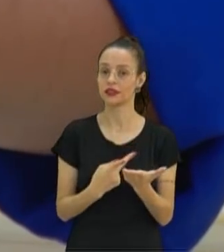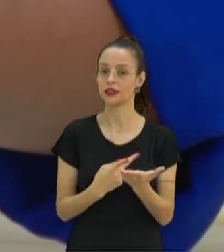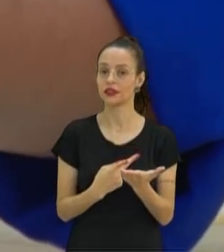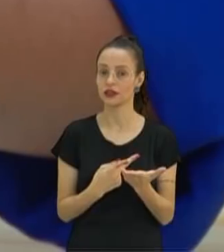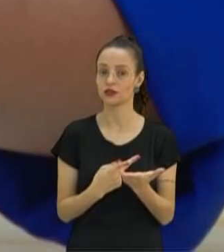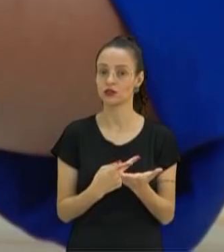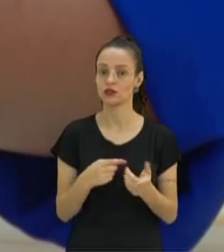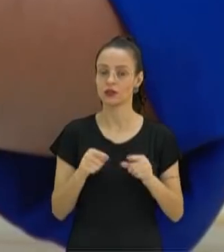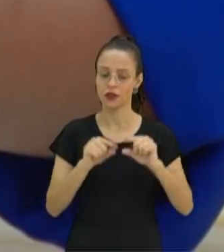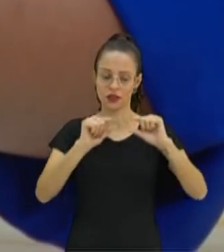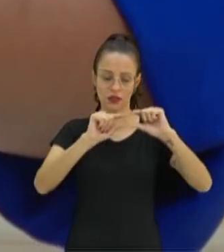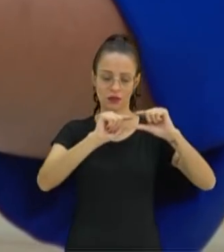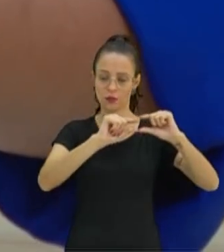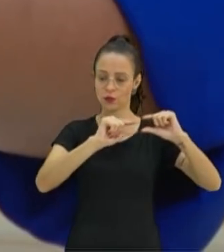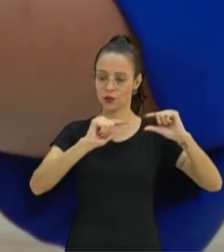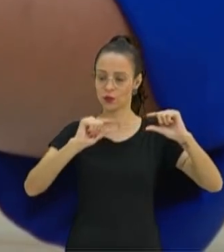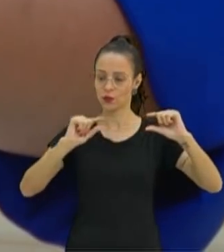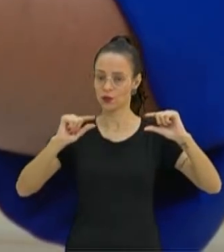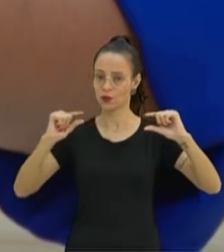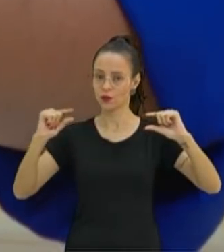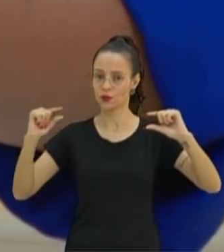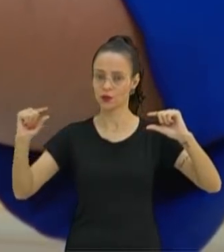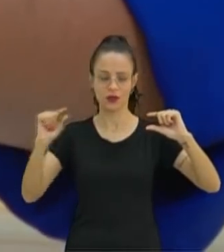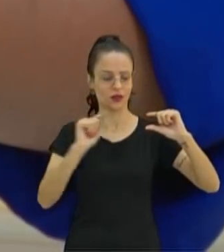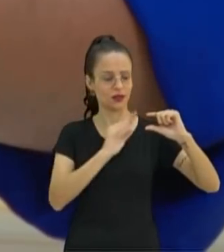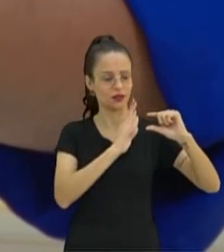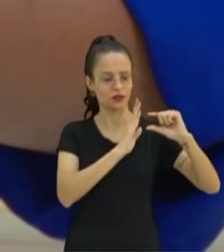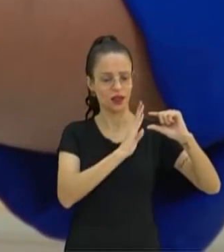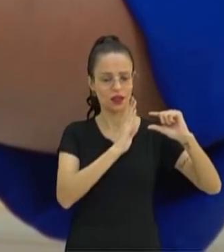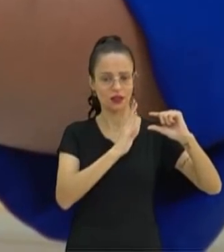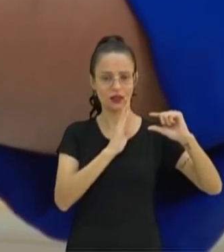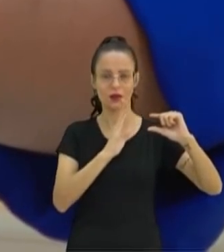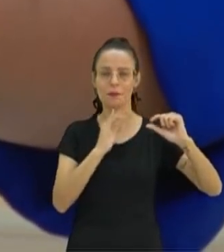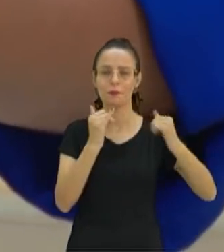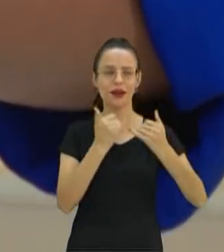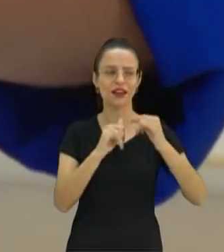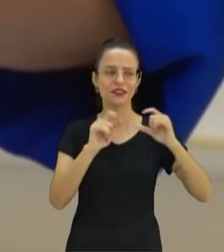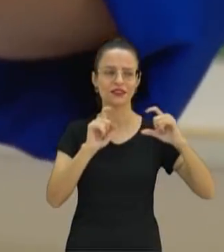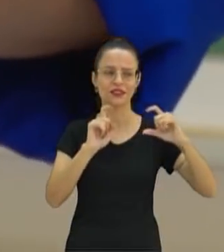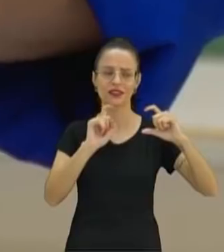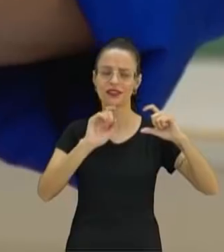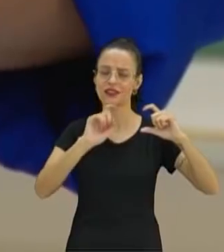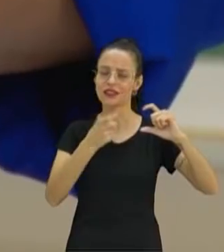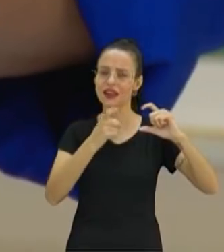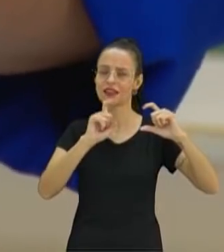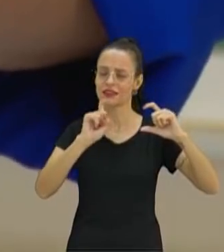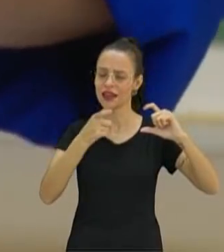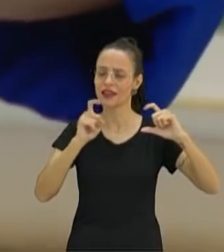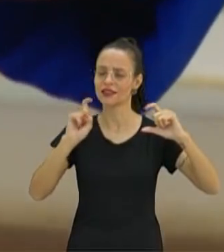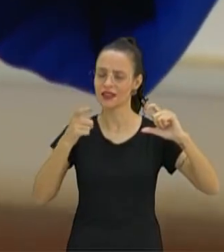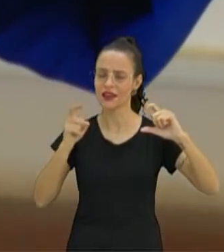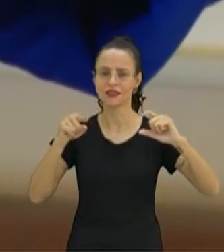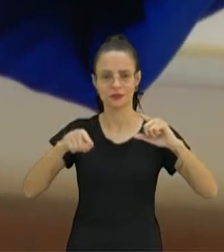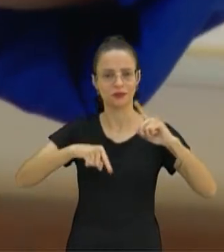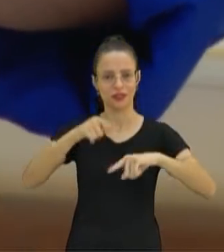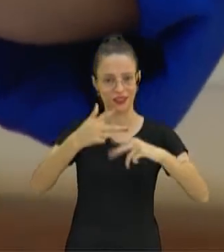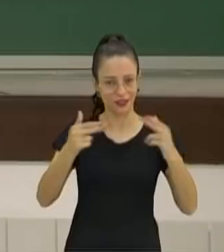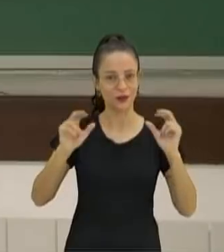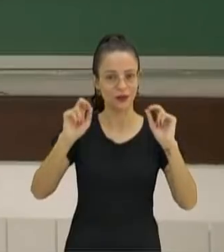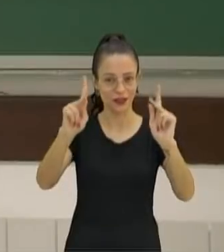como um entalhe, né? Como se eles fizessem um descascado aqui nesse material,